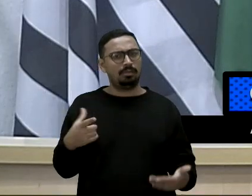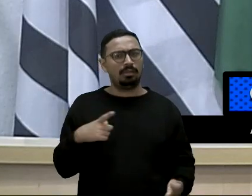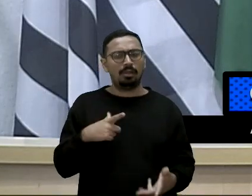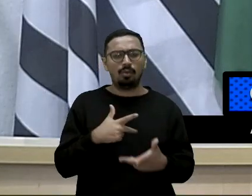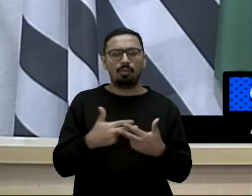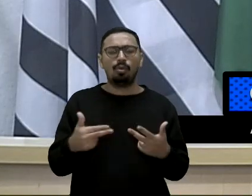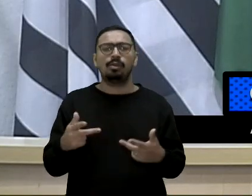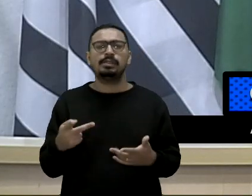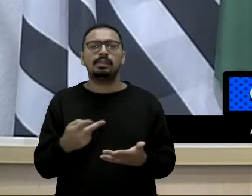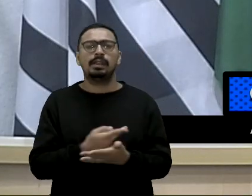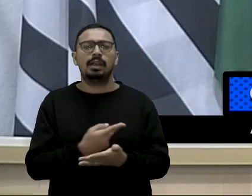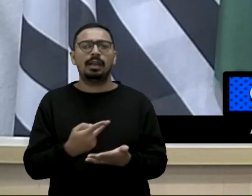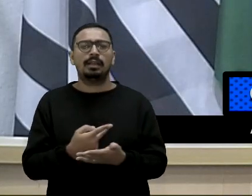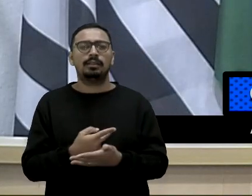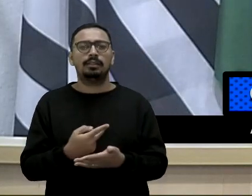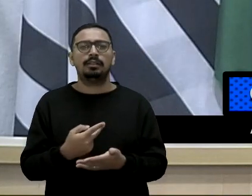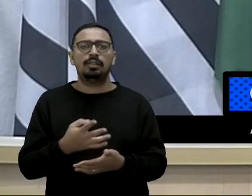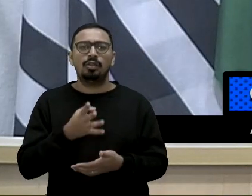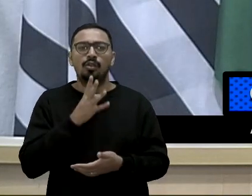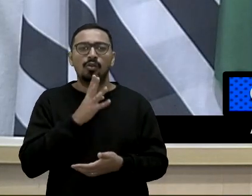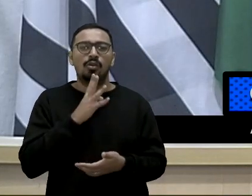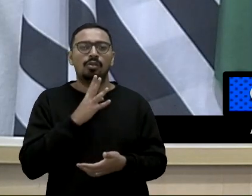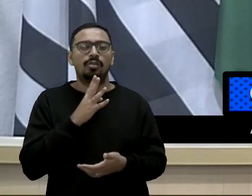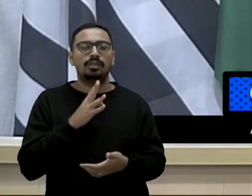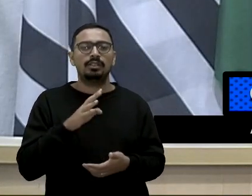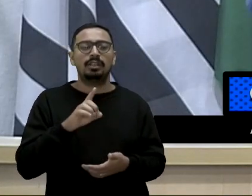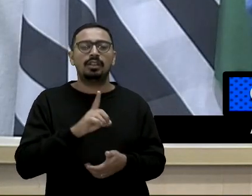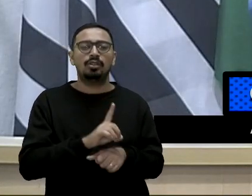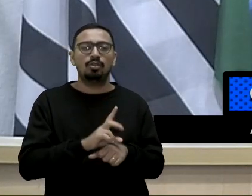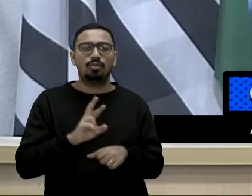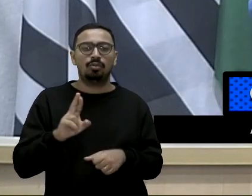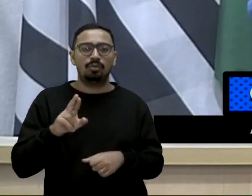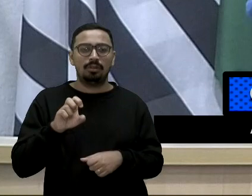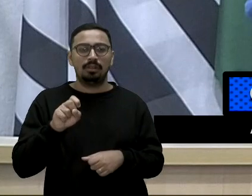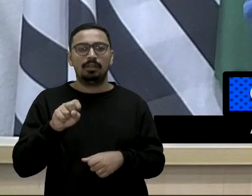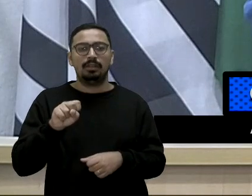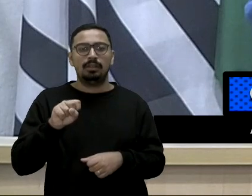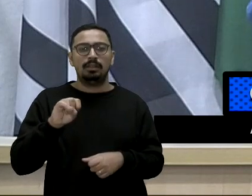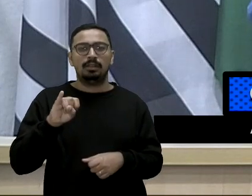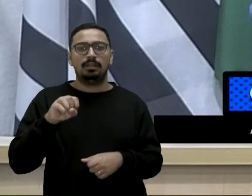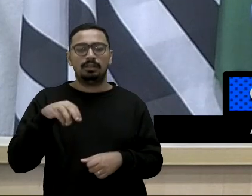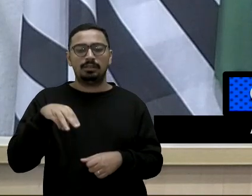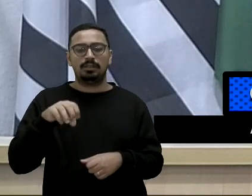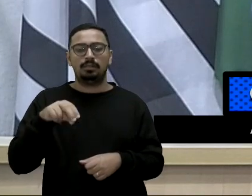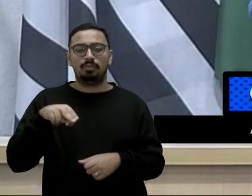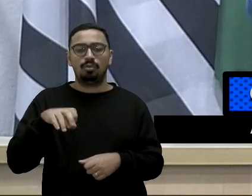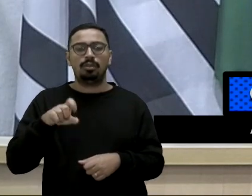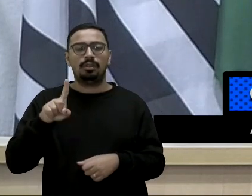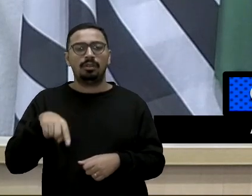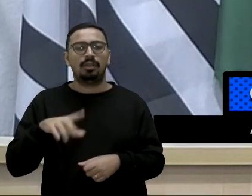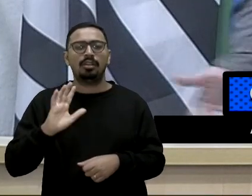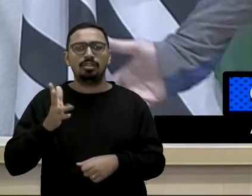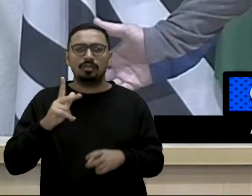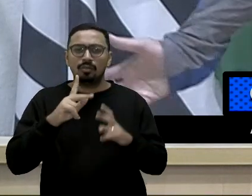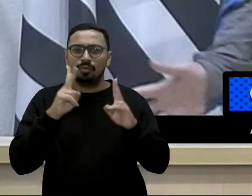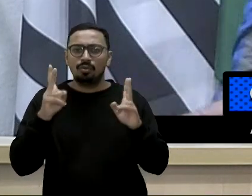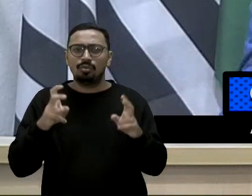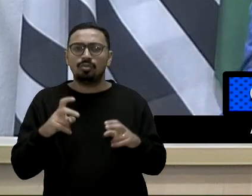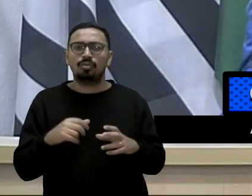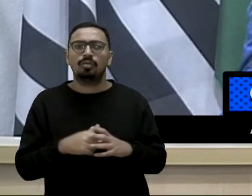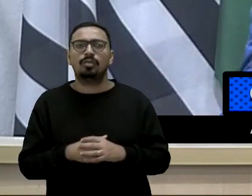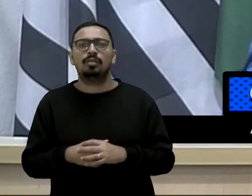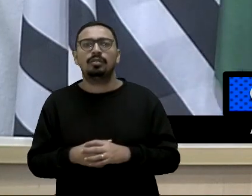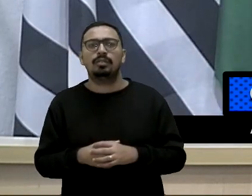errada. Foi então que eu conheci a abençoada doutora Simone, que eu estava até já na minha pauta. Vocês não convidaram a